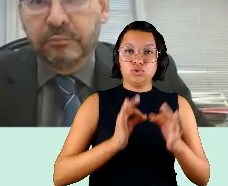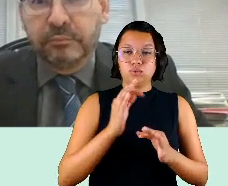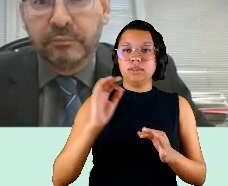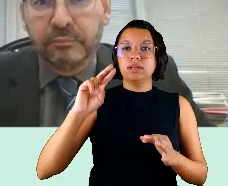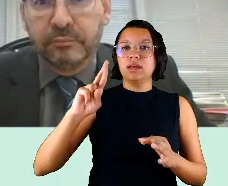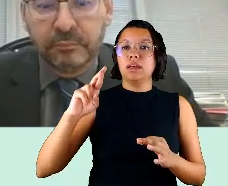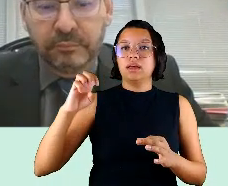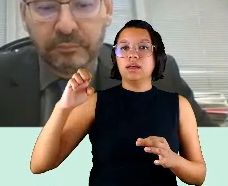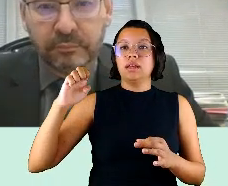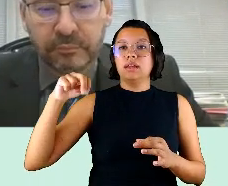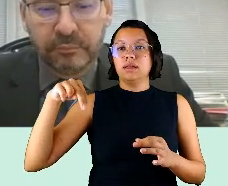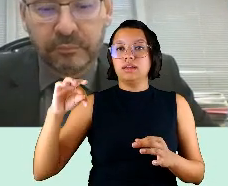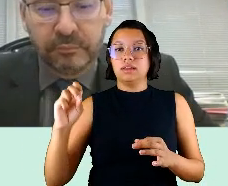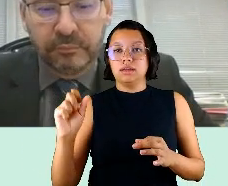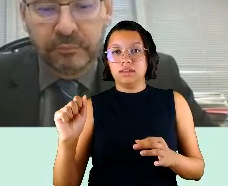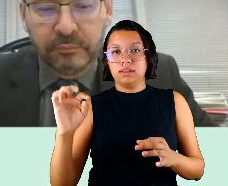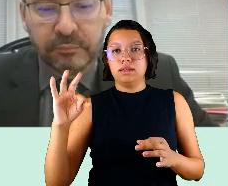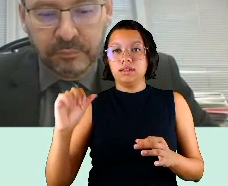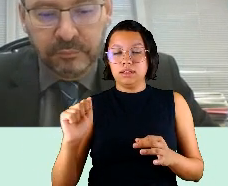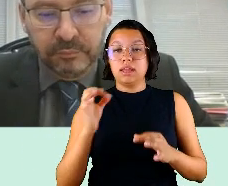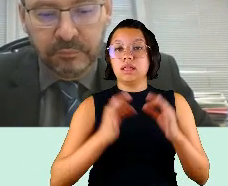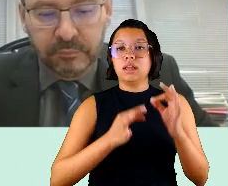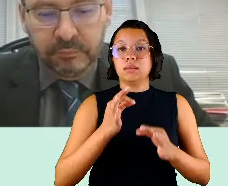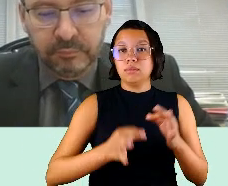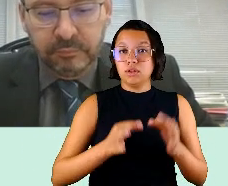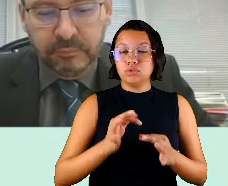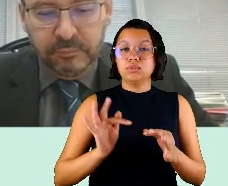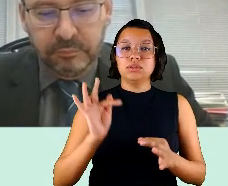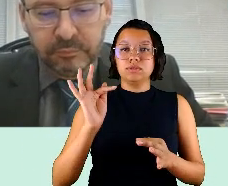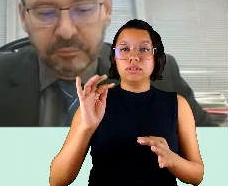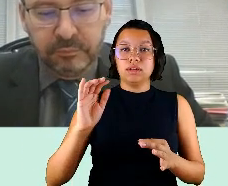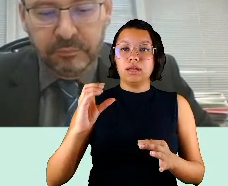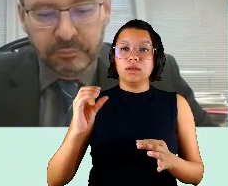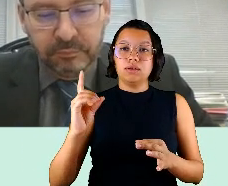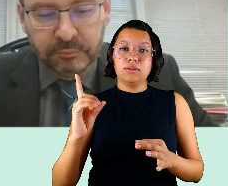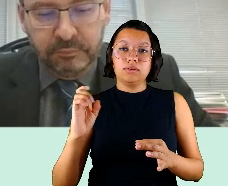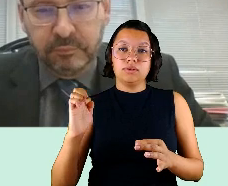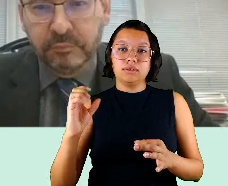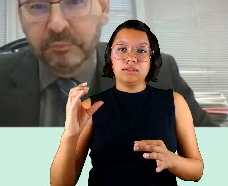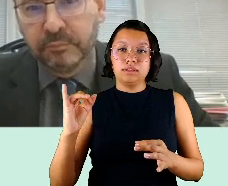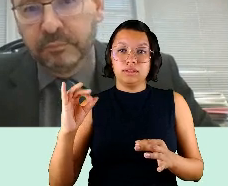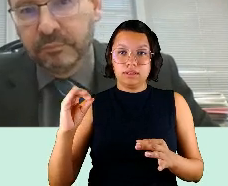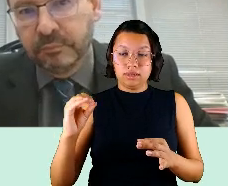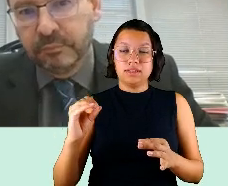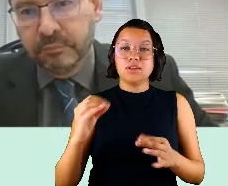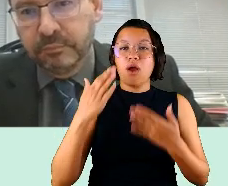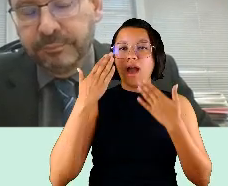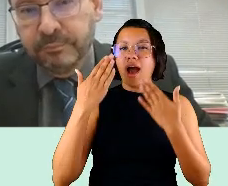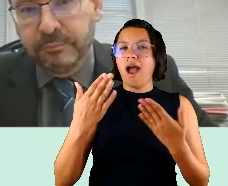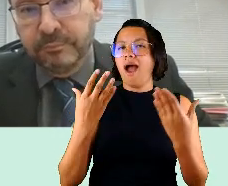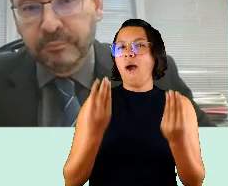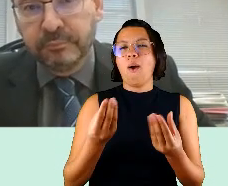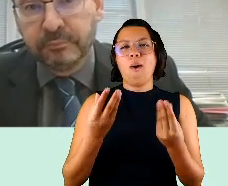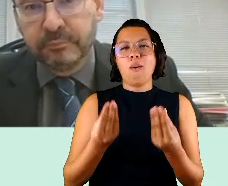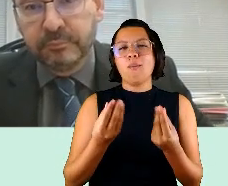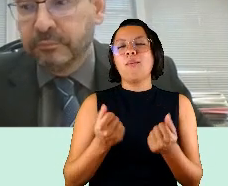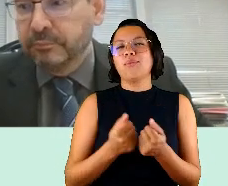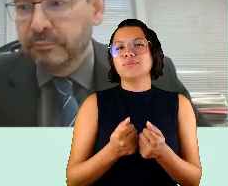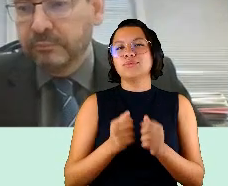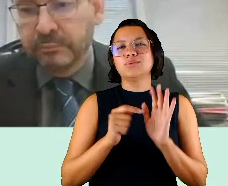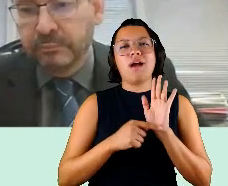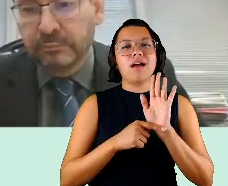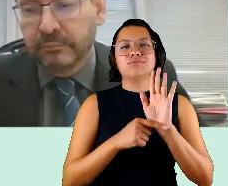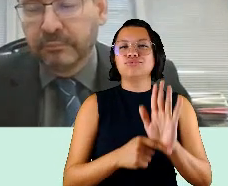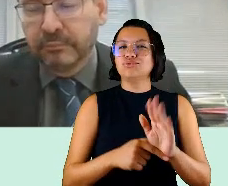Andrade Lotufo, pelo juiz federal Décio Jimenez, que estão aqui conosco, e agradeço muito a colaboração